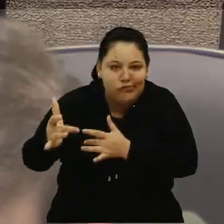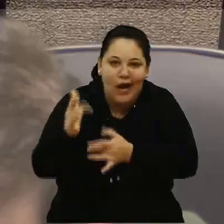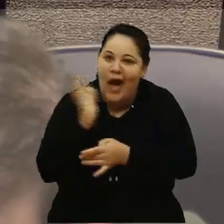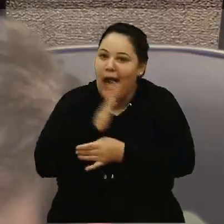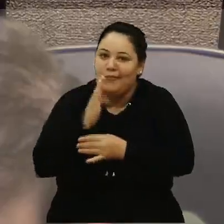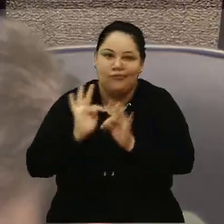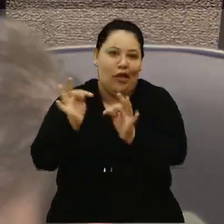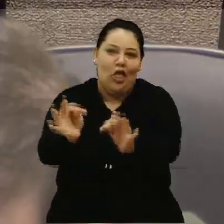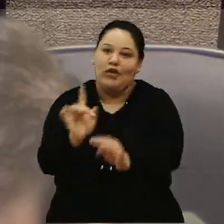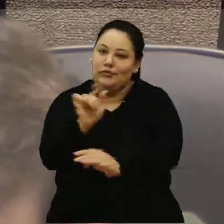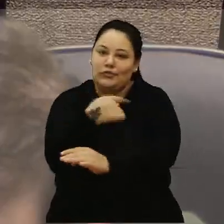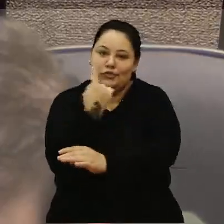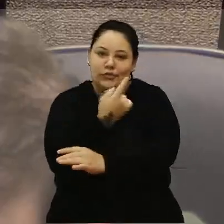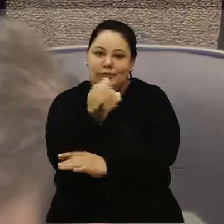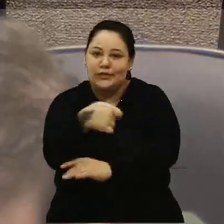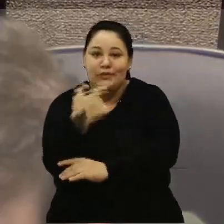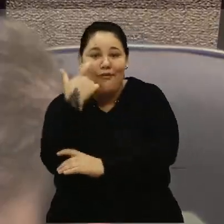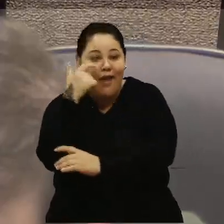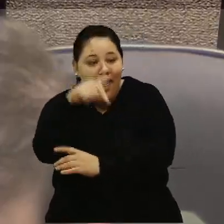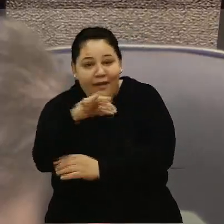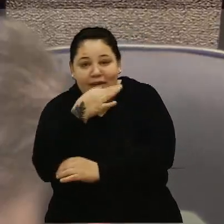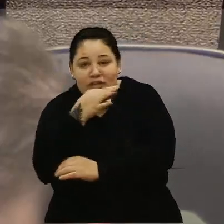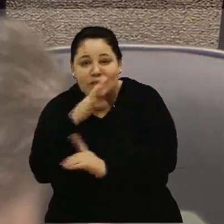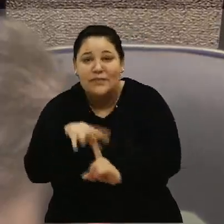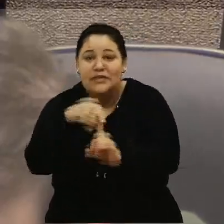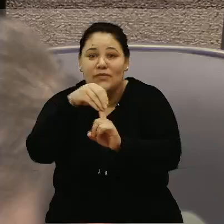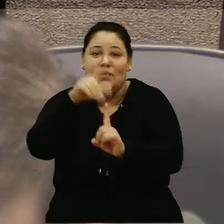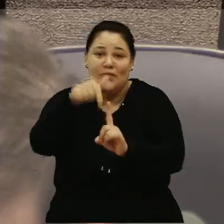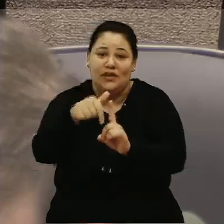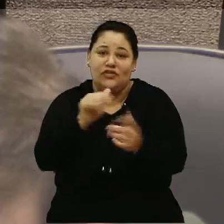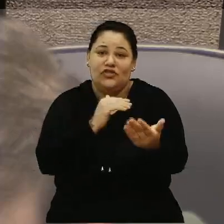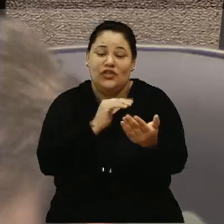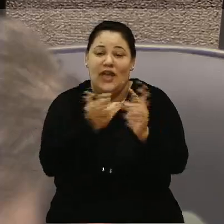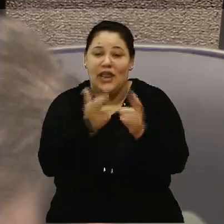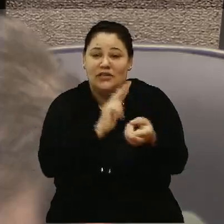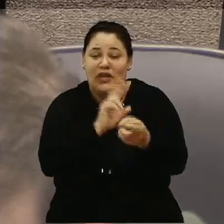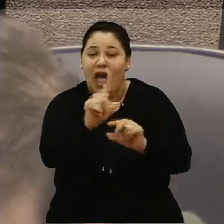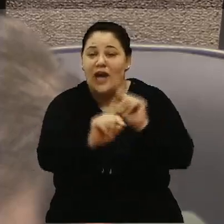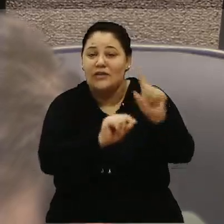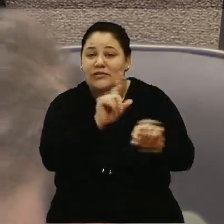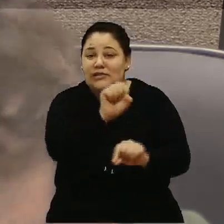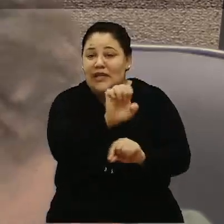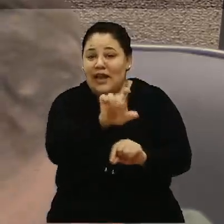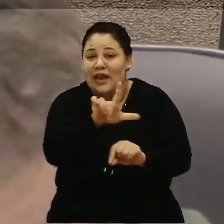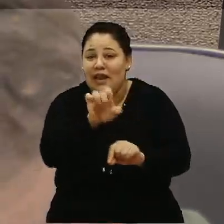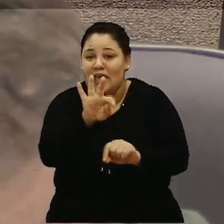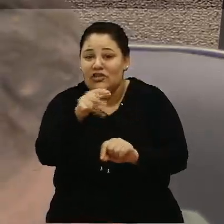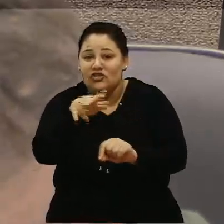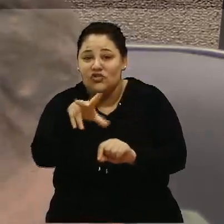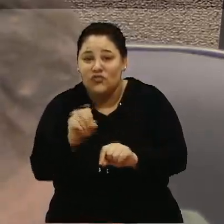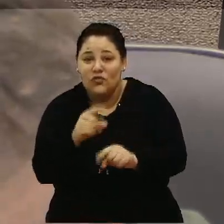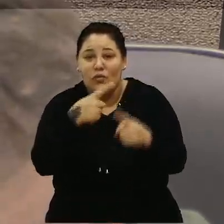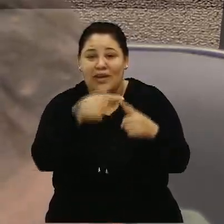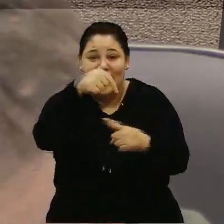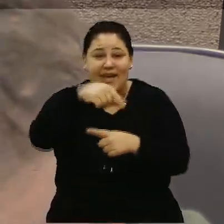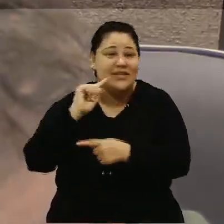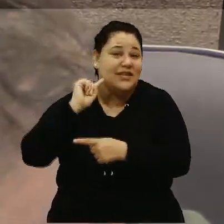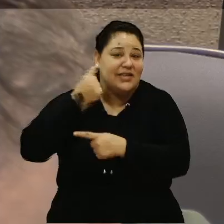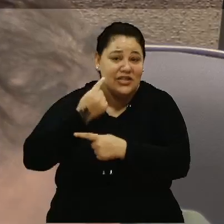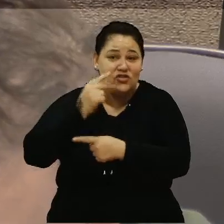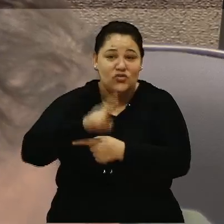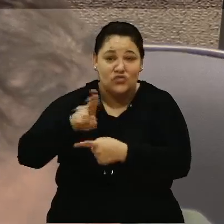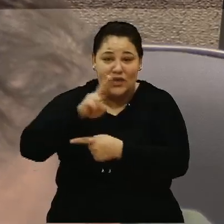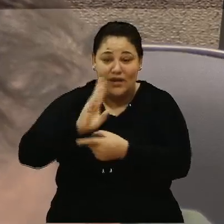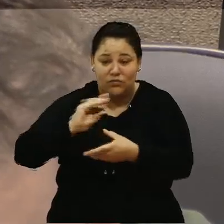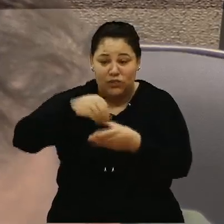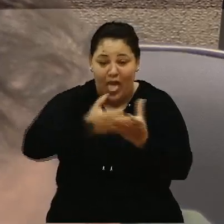precisa, sim, verificar principalmente a questão do seletivo, porque realmente esse lixo que está sendo nos